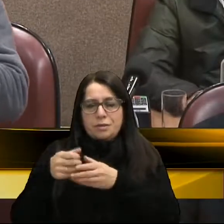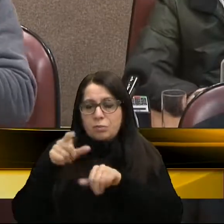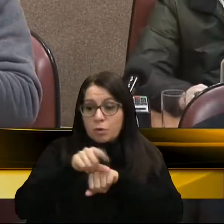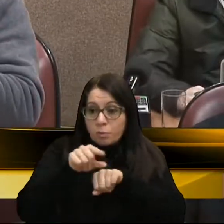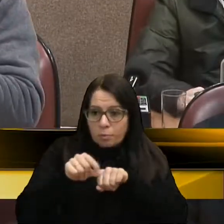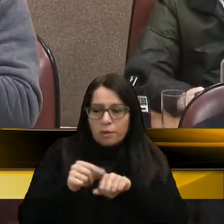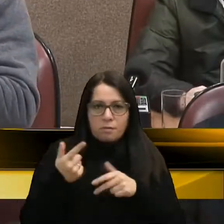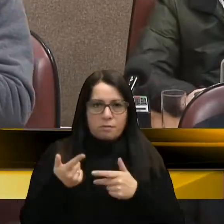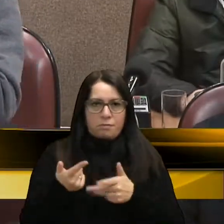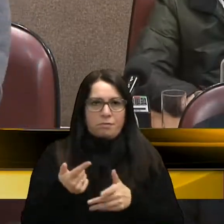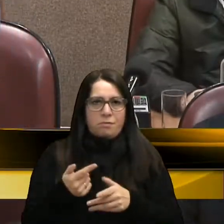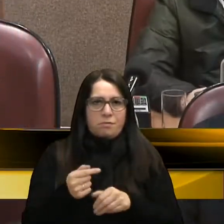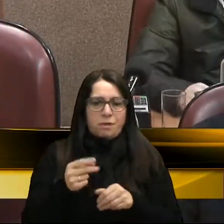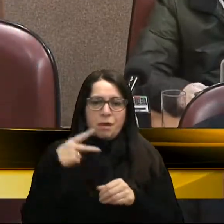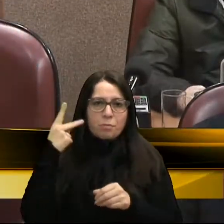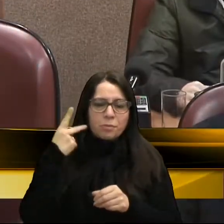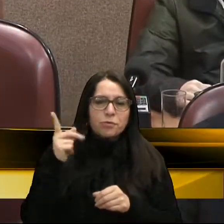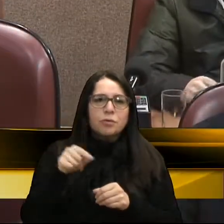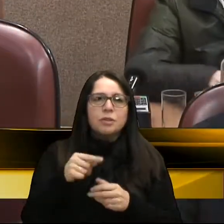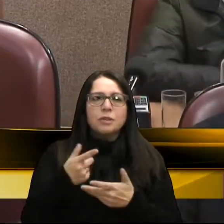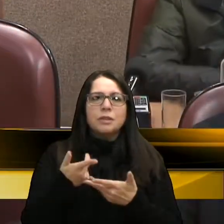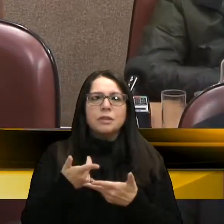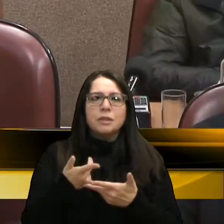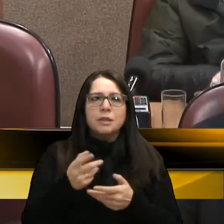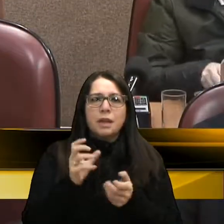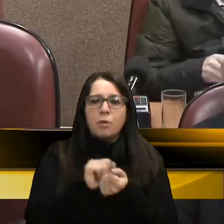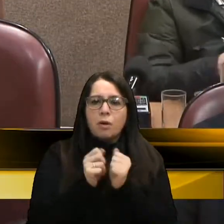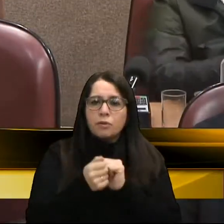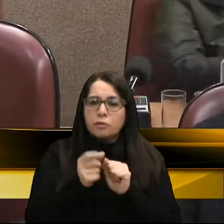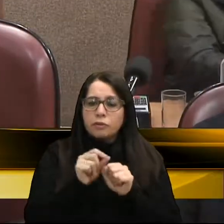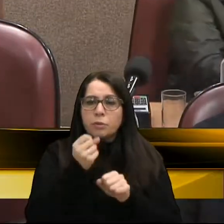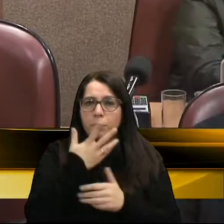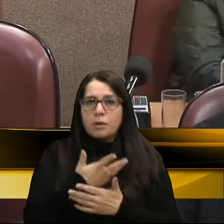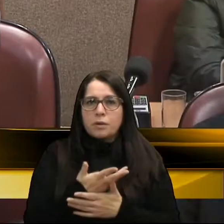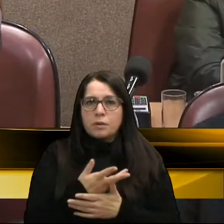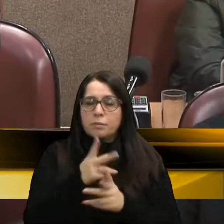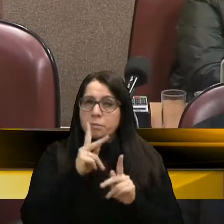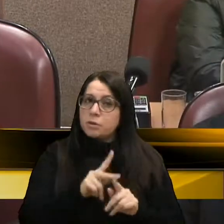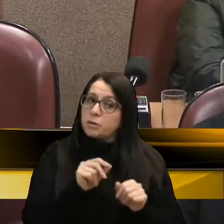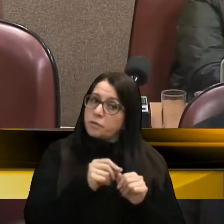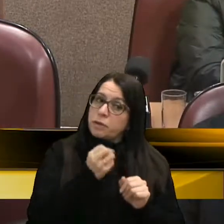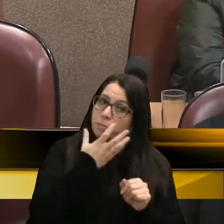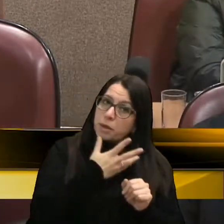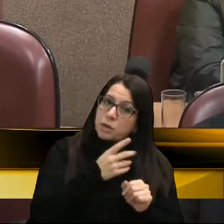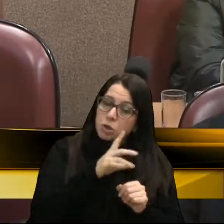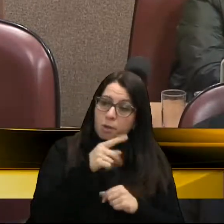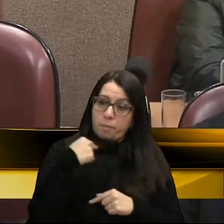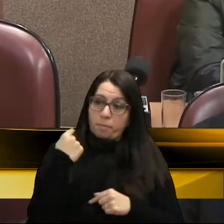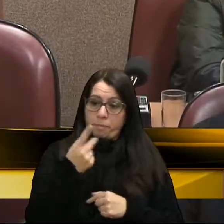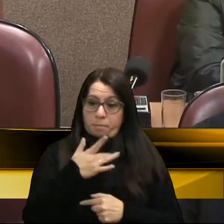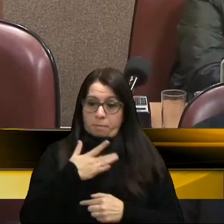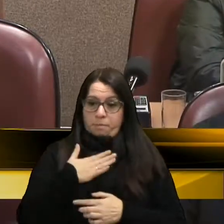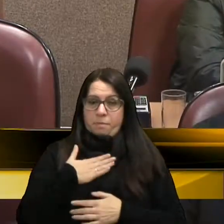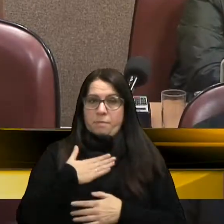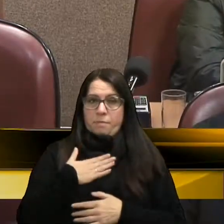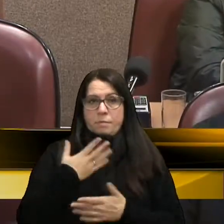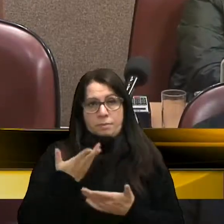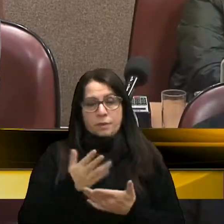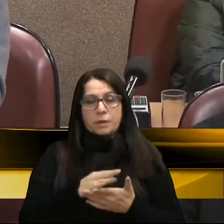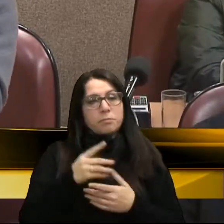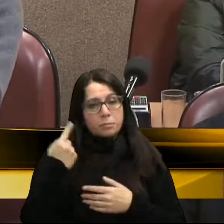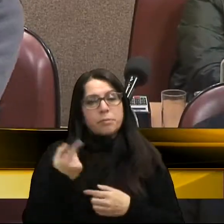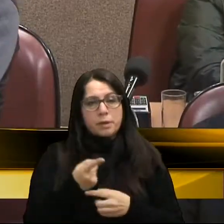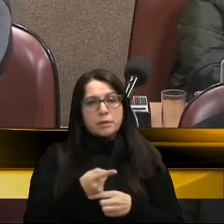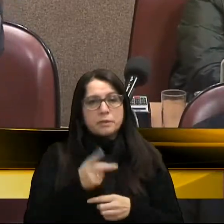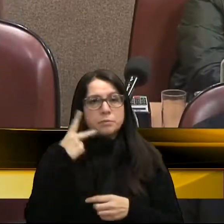argumento. A política é a arte de se fazer o bem. Tem pessoa que faz o bem só para ela, né? Mas